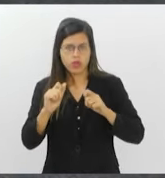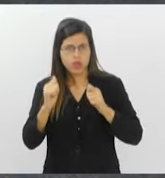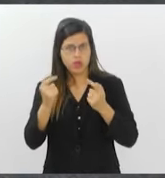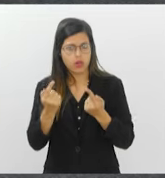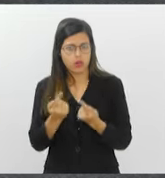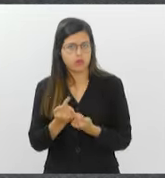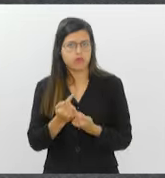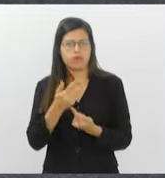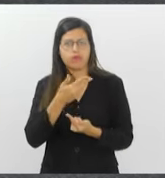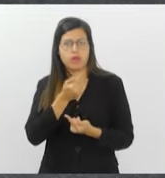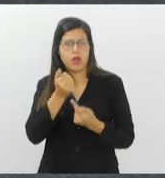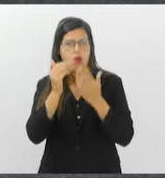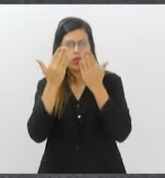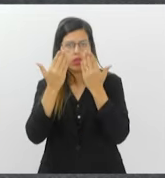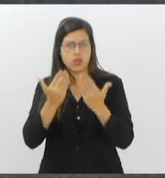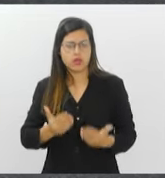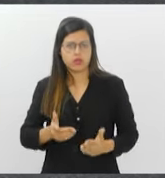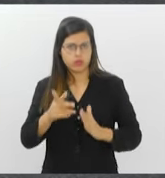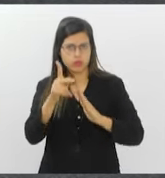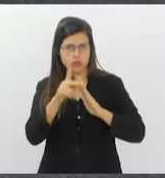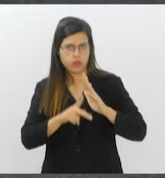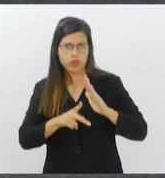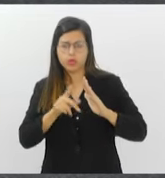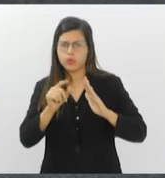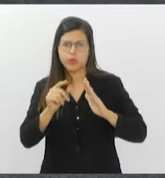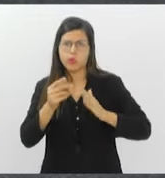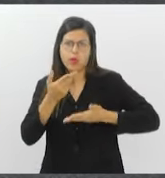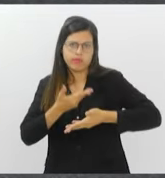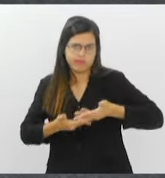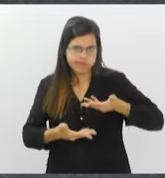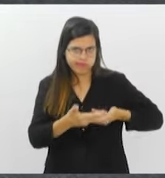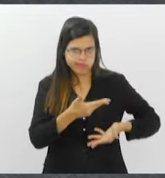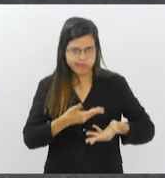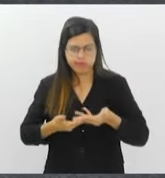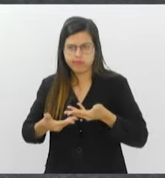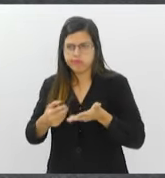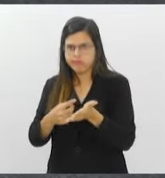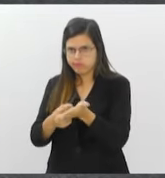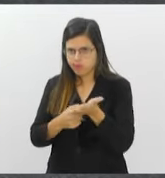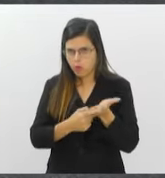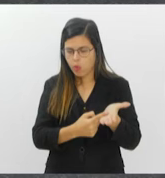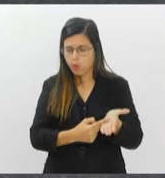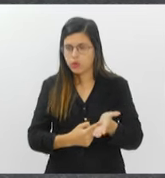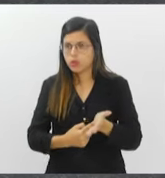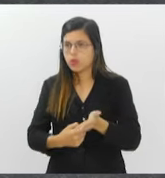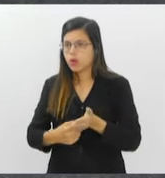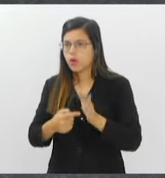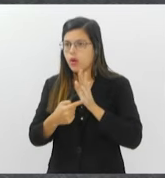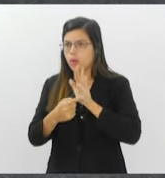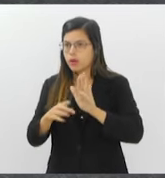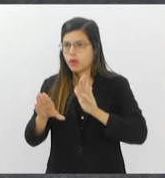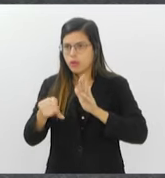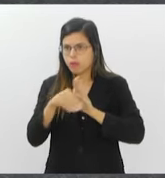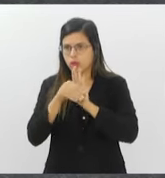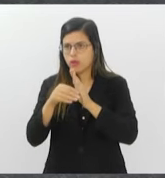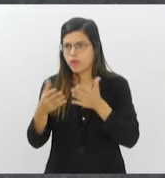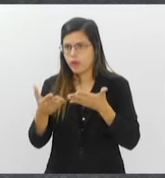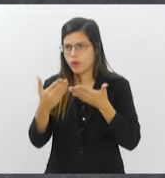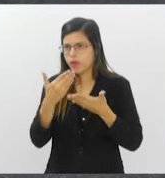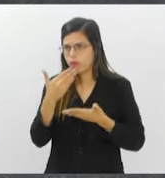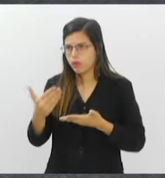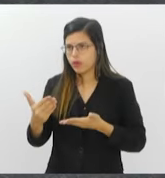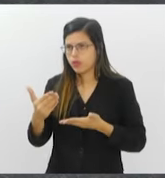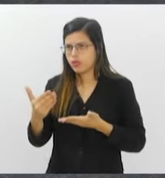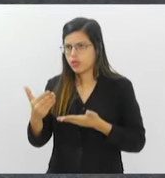da análise de um projeto é o diálogo. Eu apresentei uma emenda e queria pedir a atenção aqui do deputado